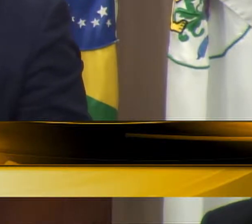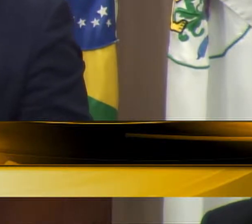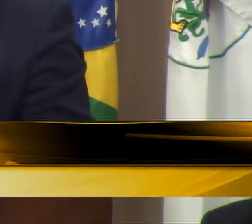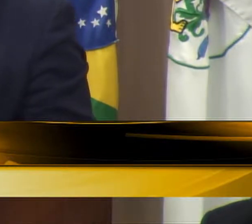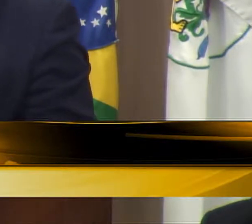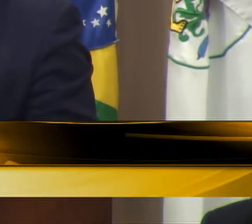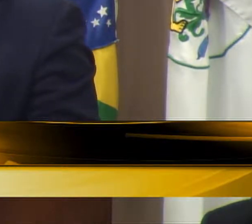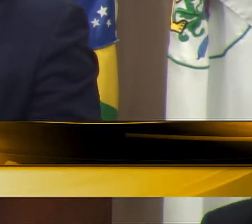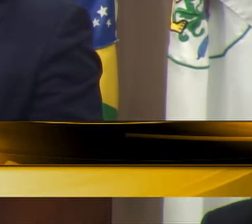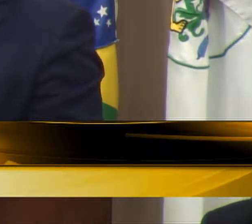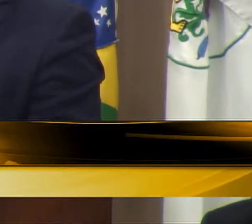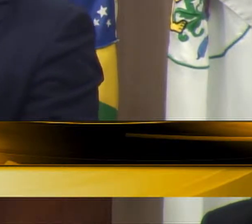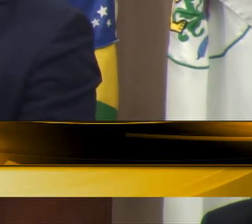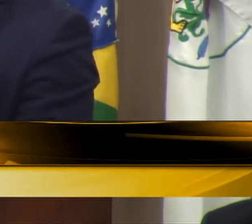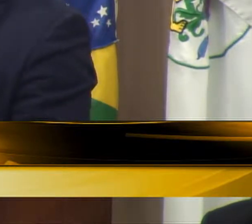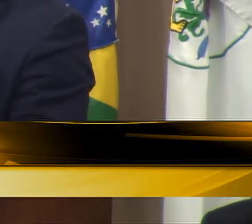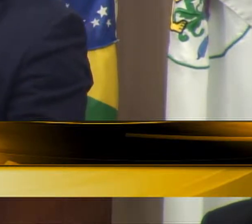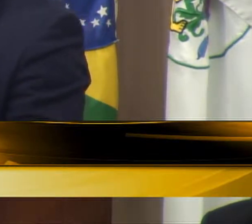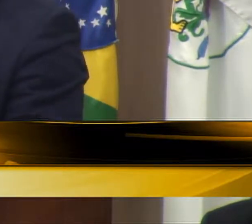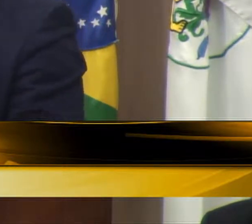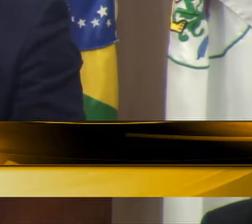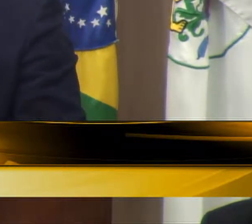250 comentários e mais de